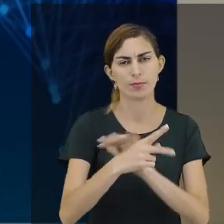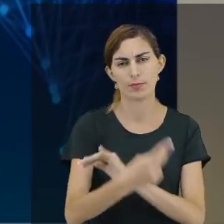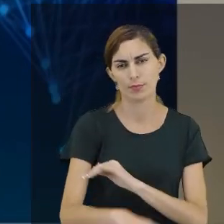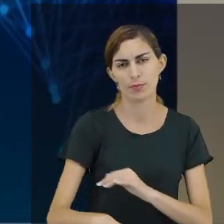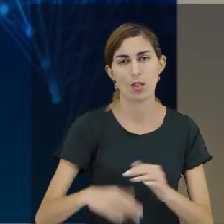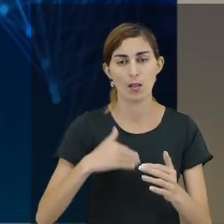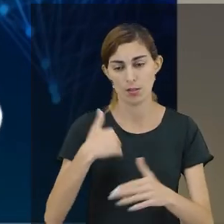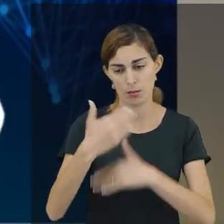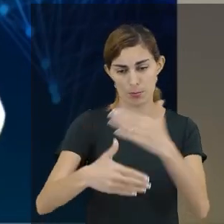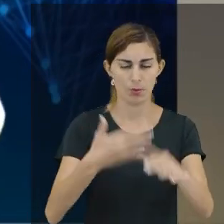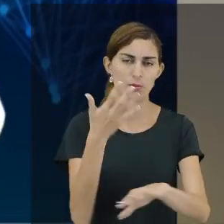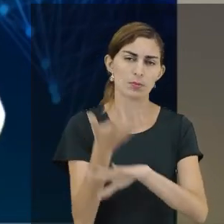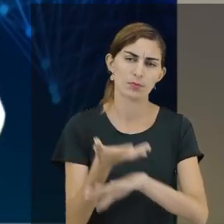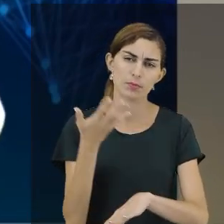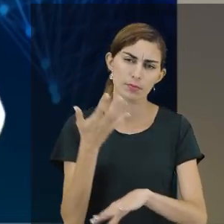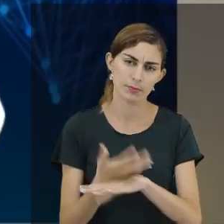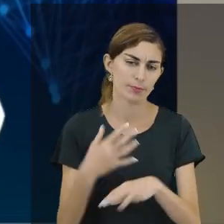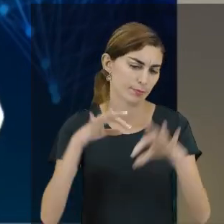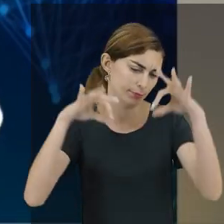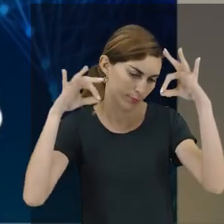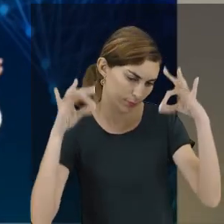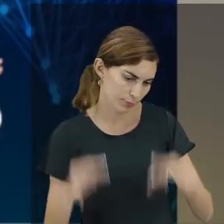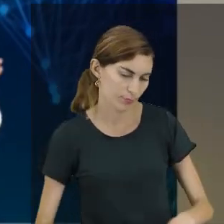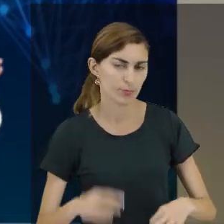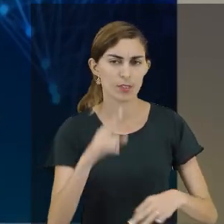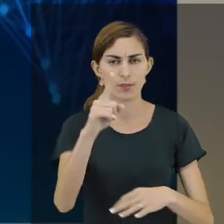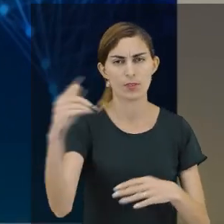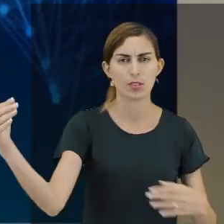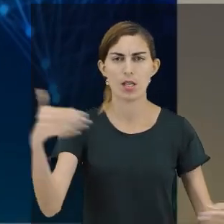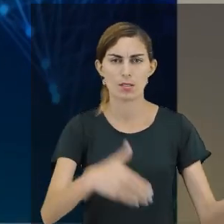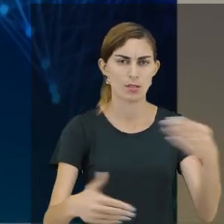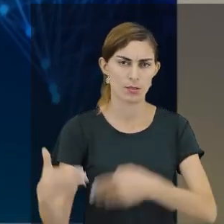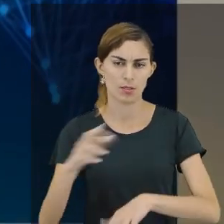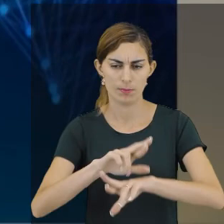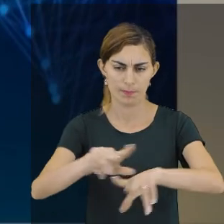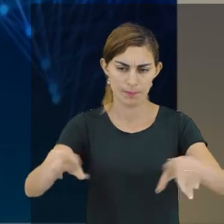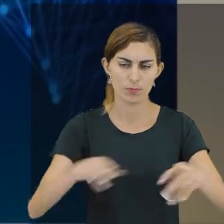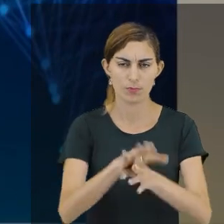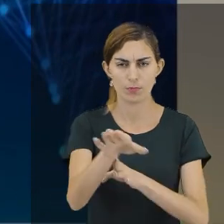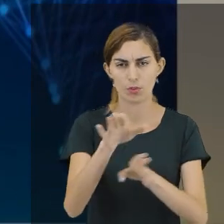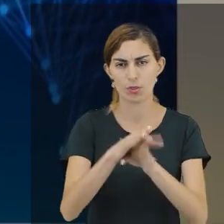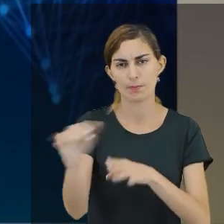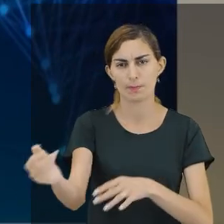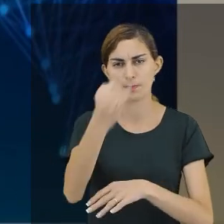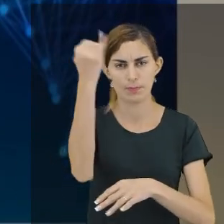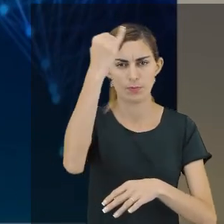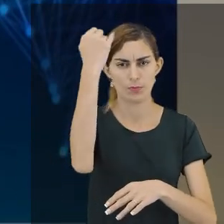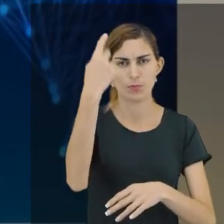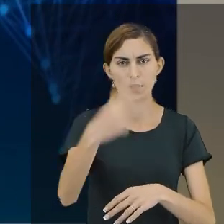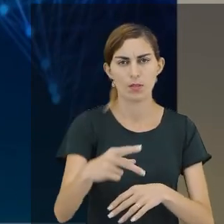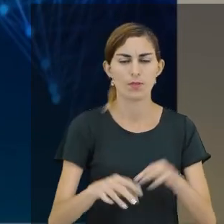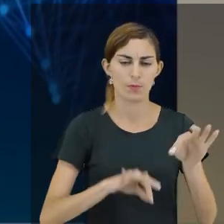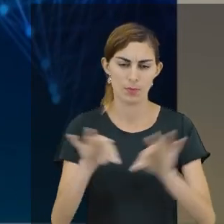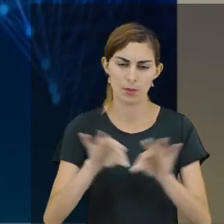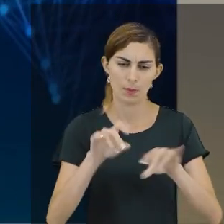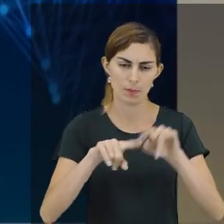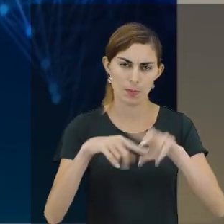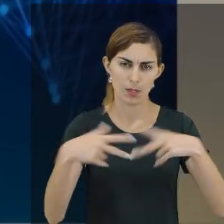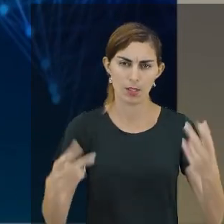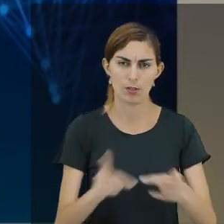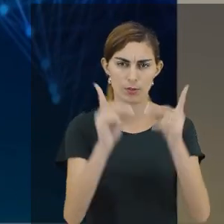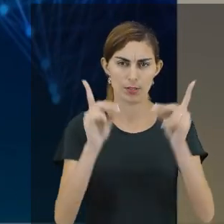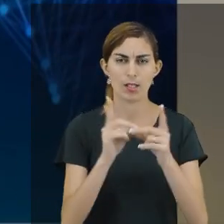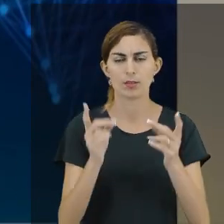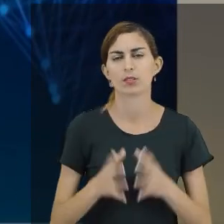especializada. Nas próximas disciplinas, com certeza você terá acesso a muitas outras orientações importantes para a produção de